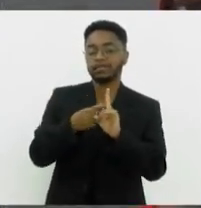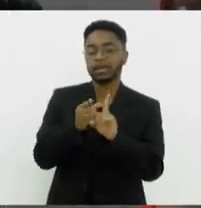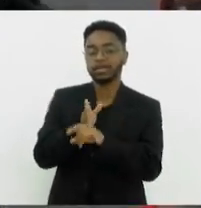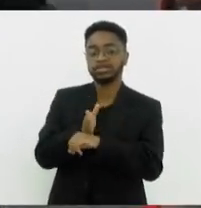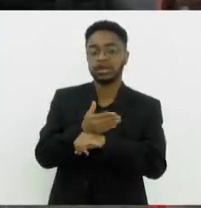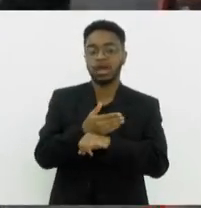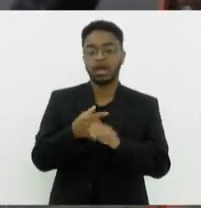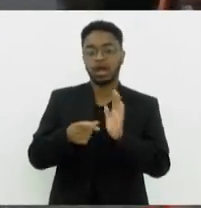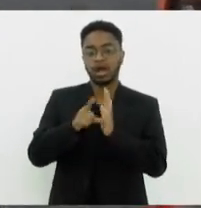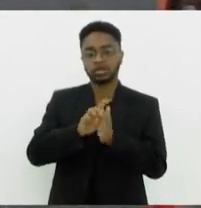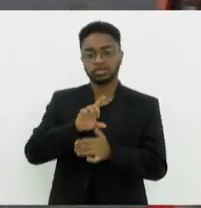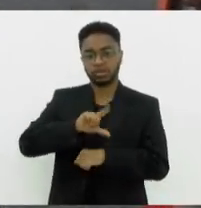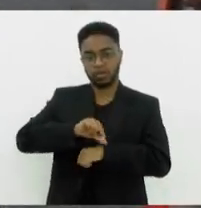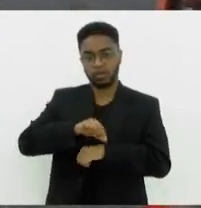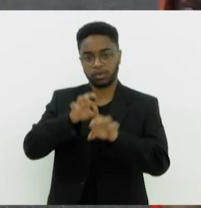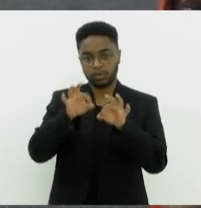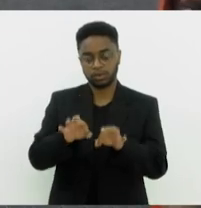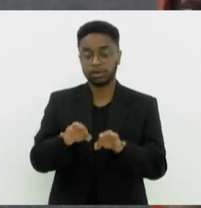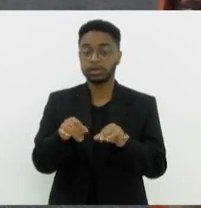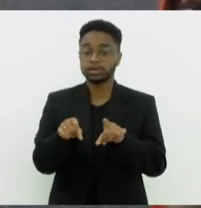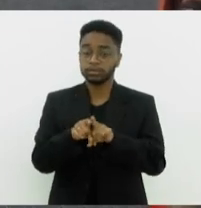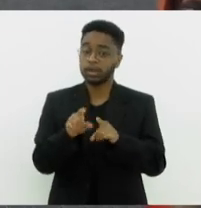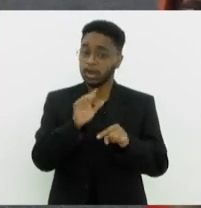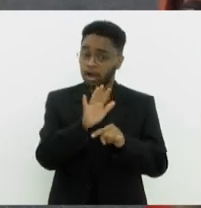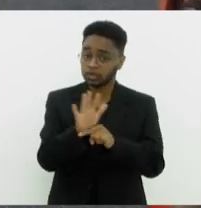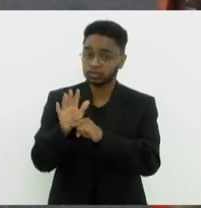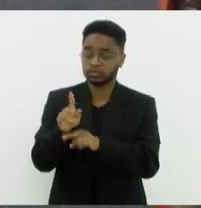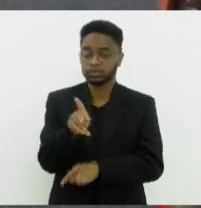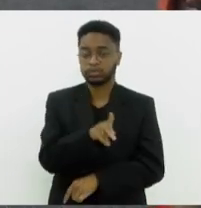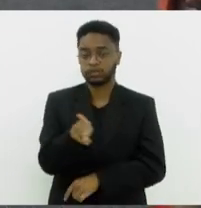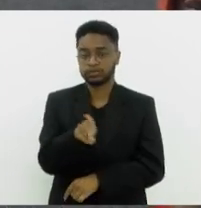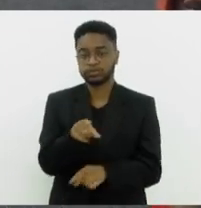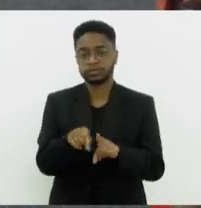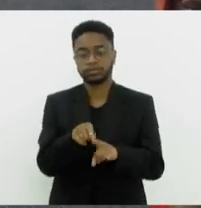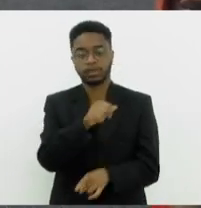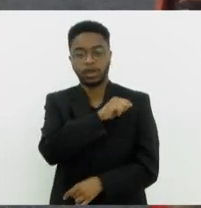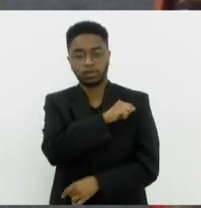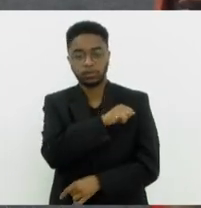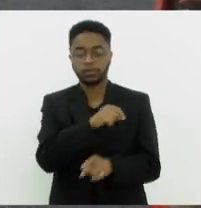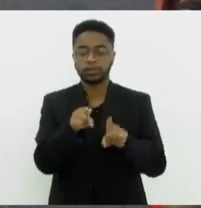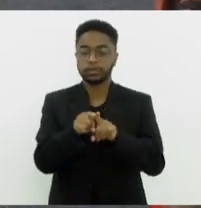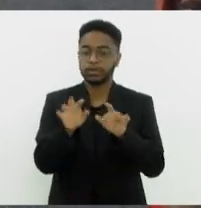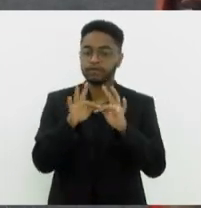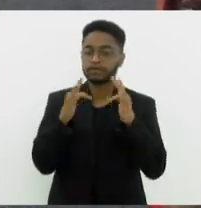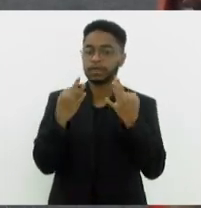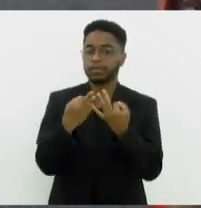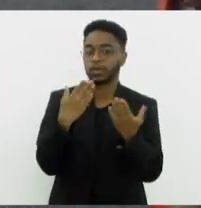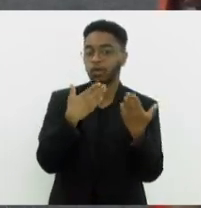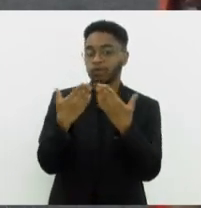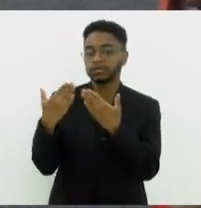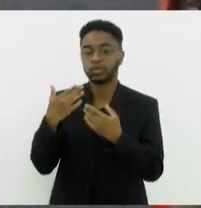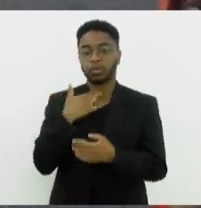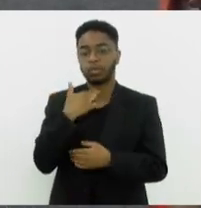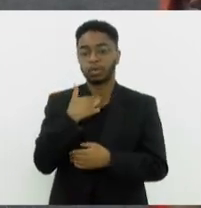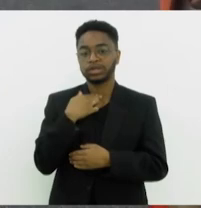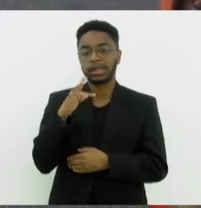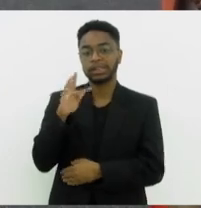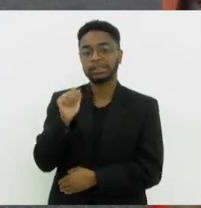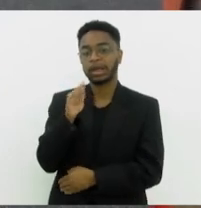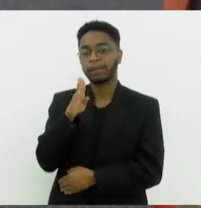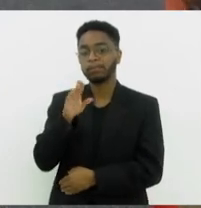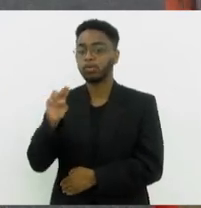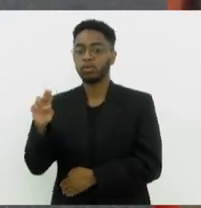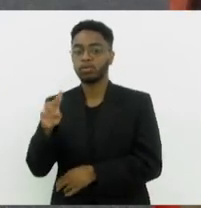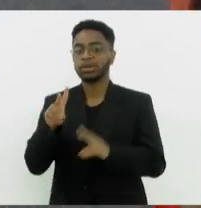isso ajuda muito professores, alunos, familiares conversarem, não ser tabu discutir